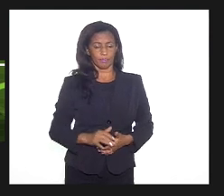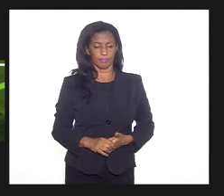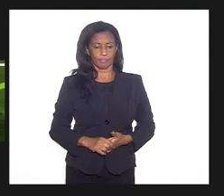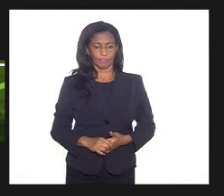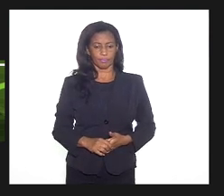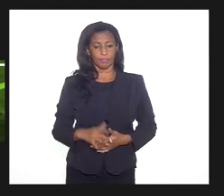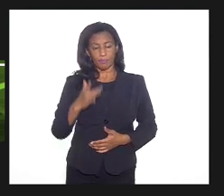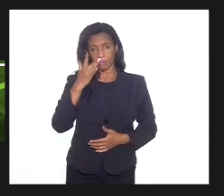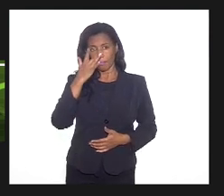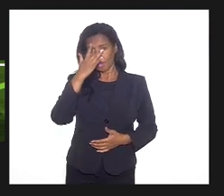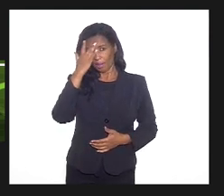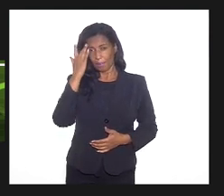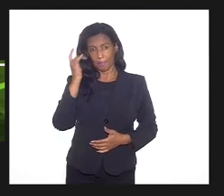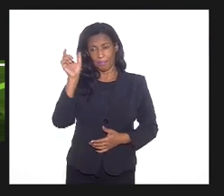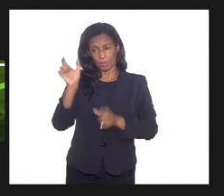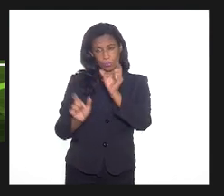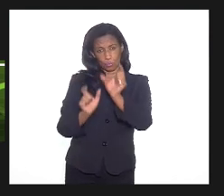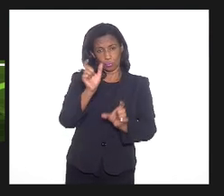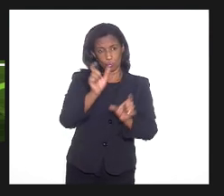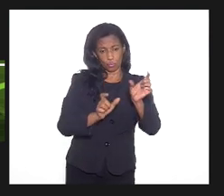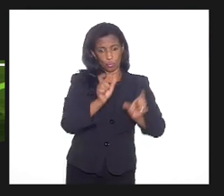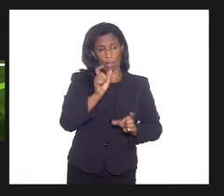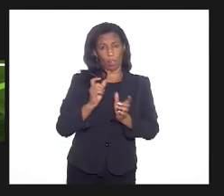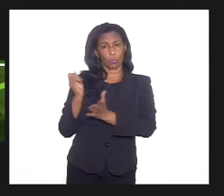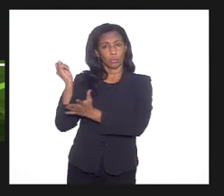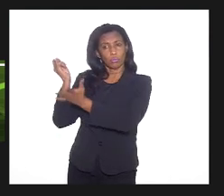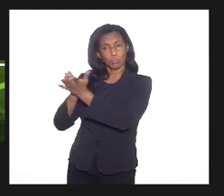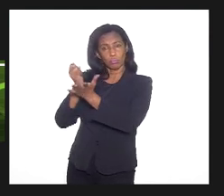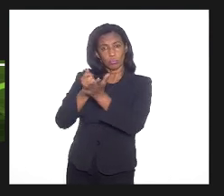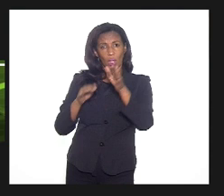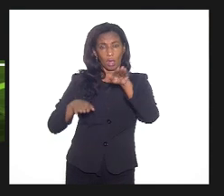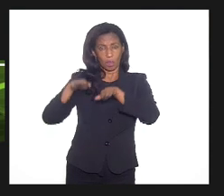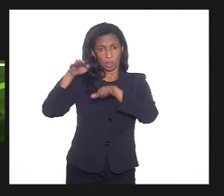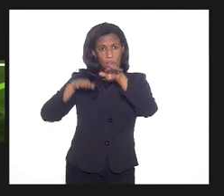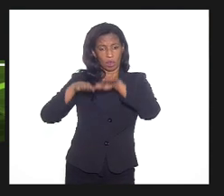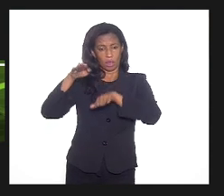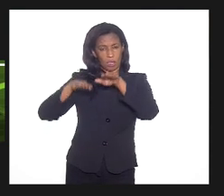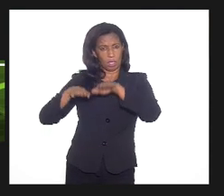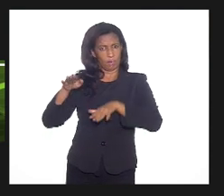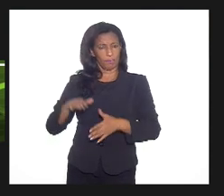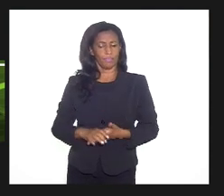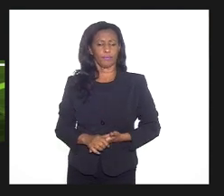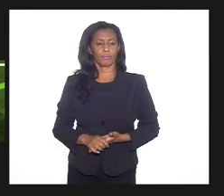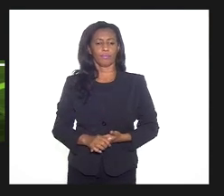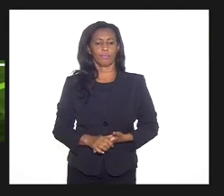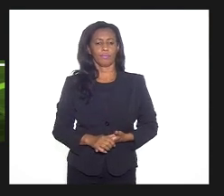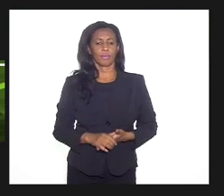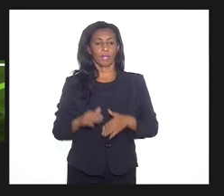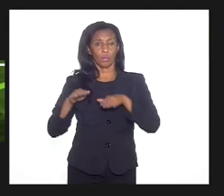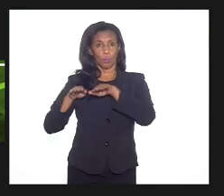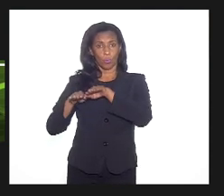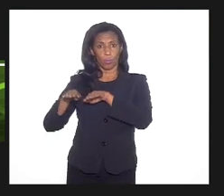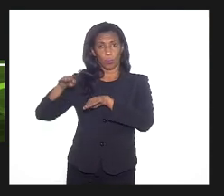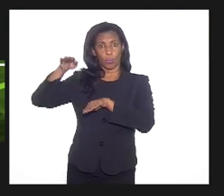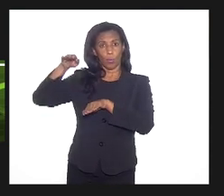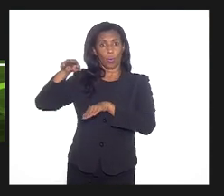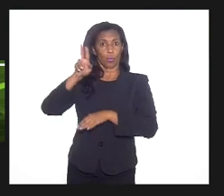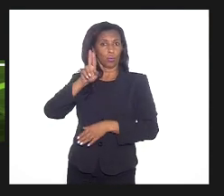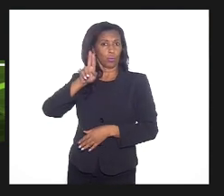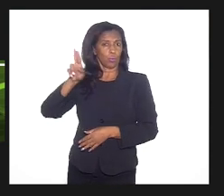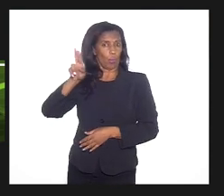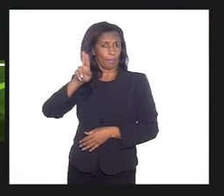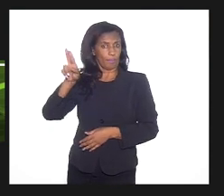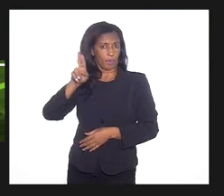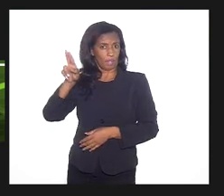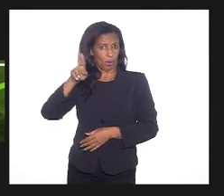Pessoal e encargos, ele permanece ali no mesmo nível, né? Tendo um crescimento nominal, vocês vejam